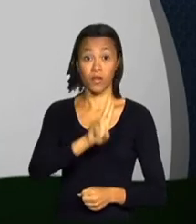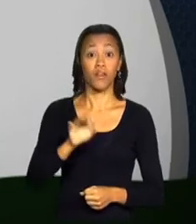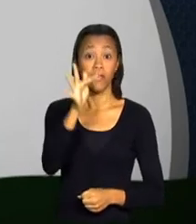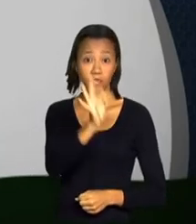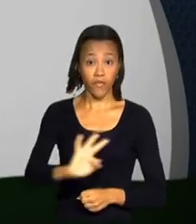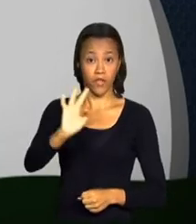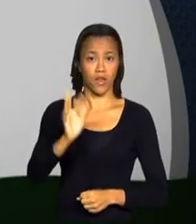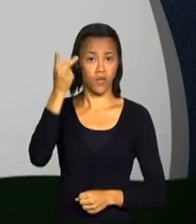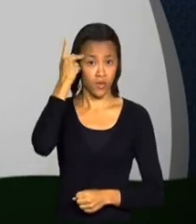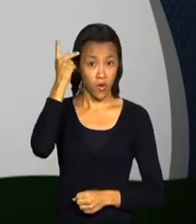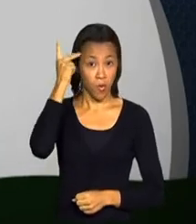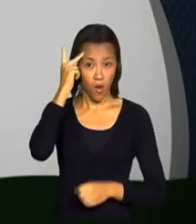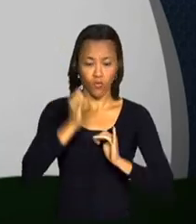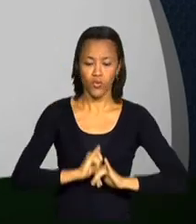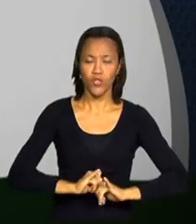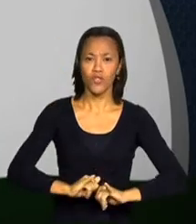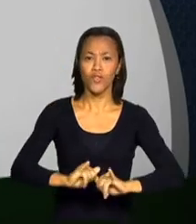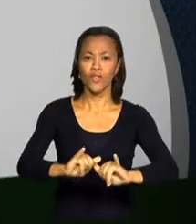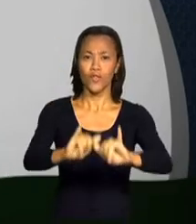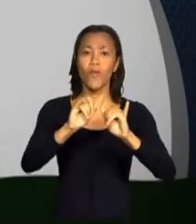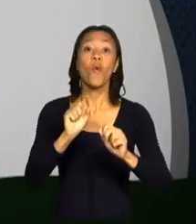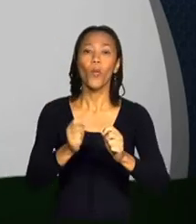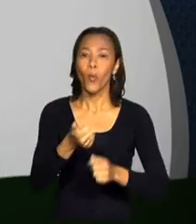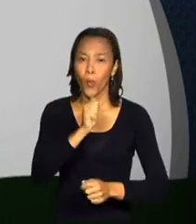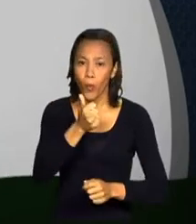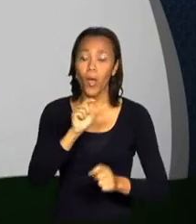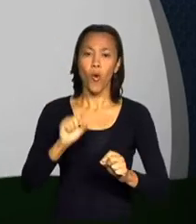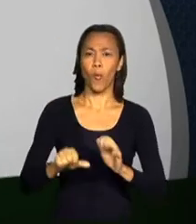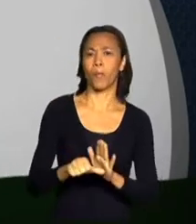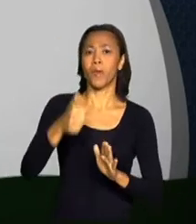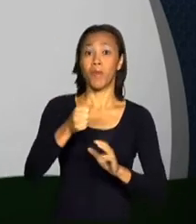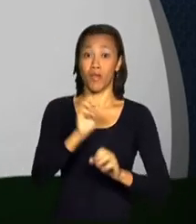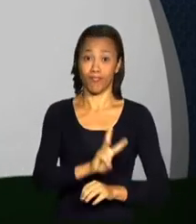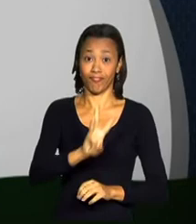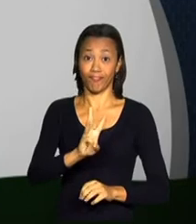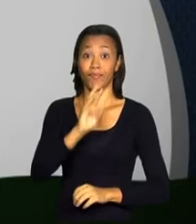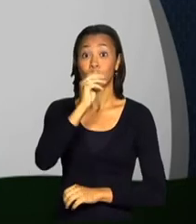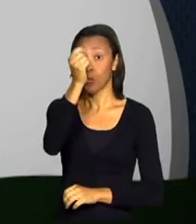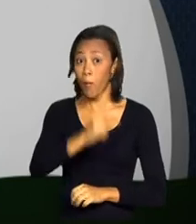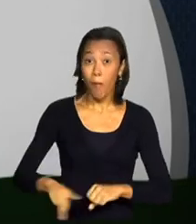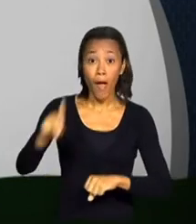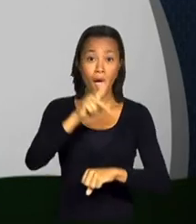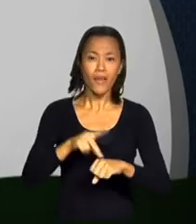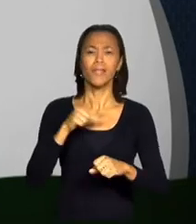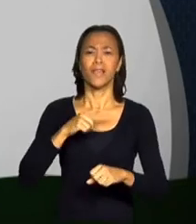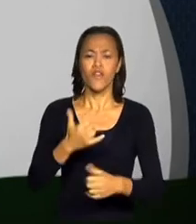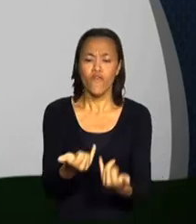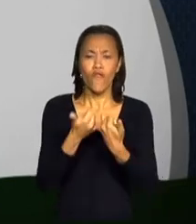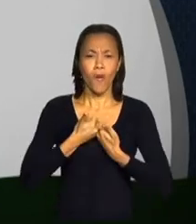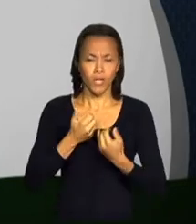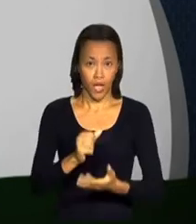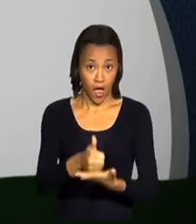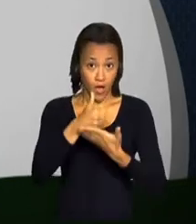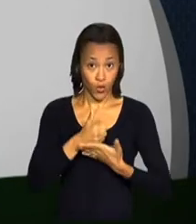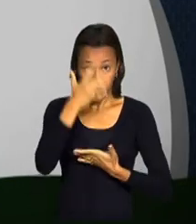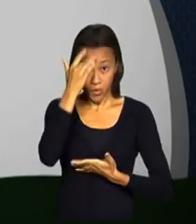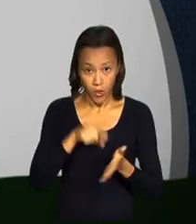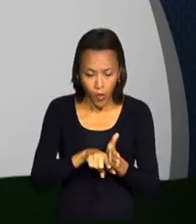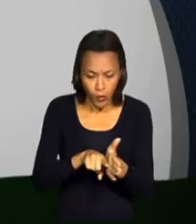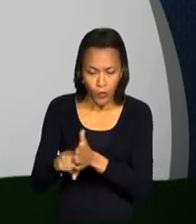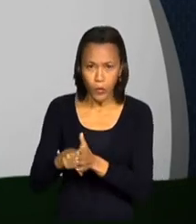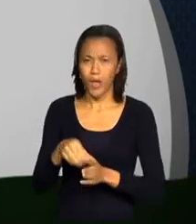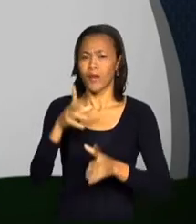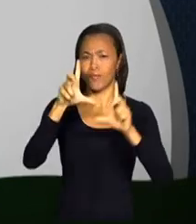Paulo, Unifesp, lançou o Informálcool, o primeiro site do país com informações e ferramentas que ajudam o internauta a diminuir